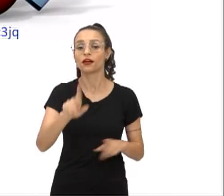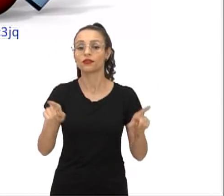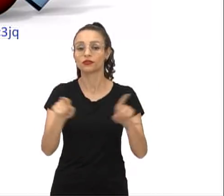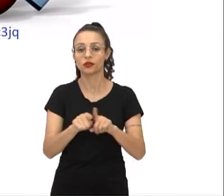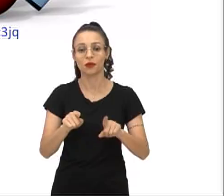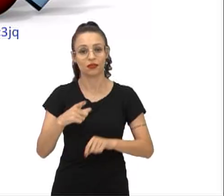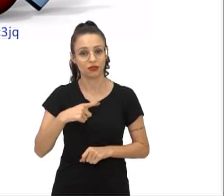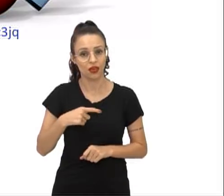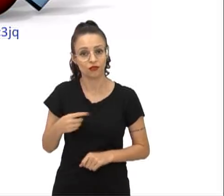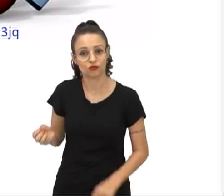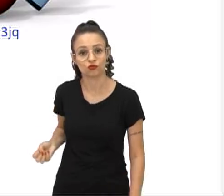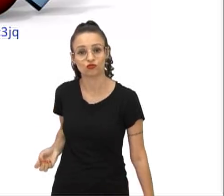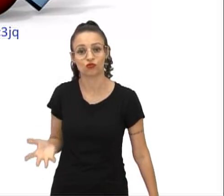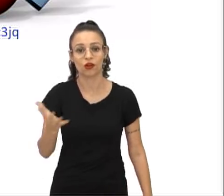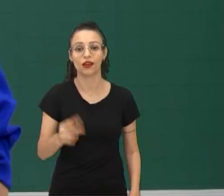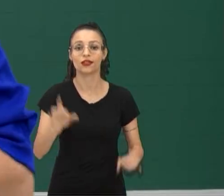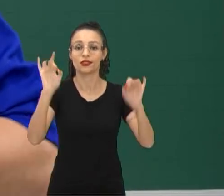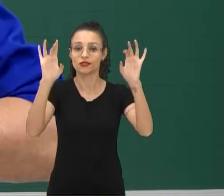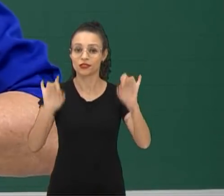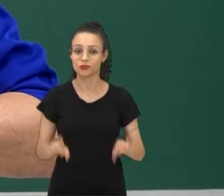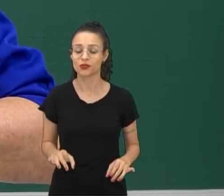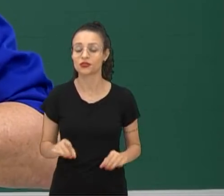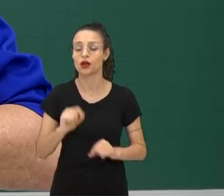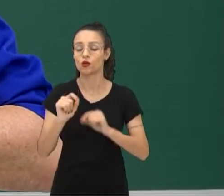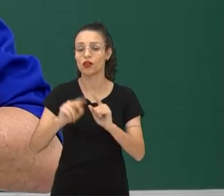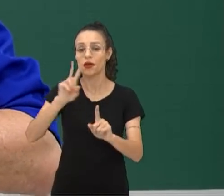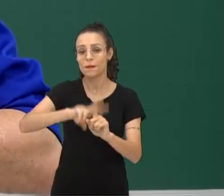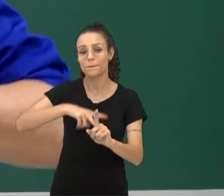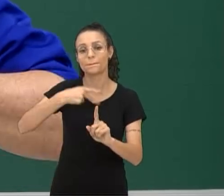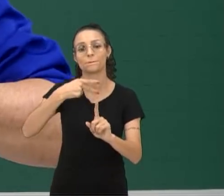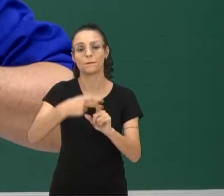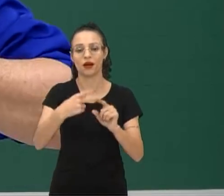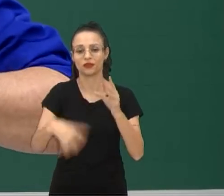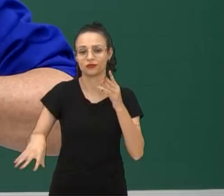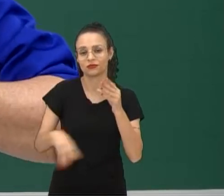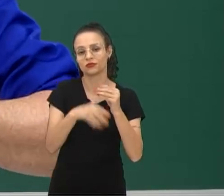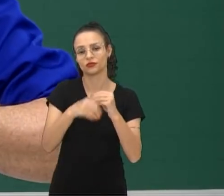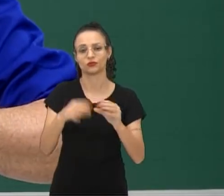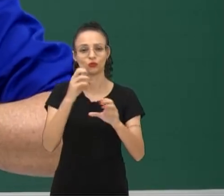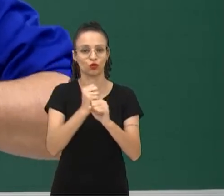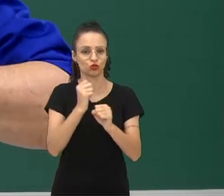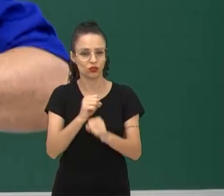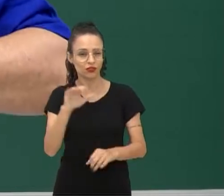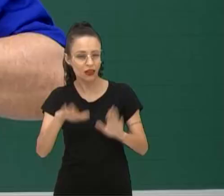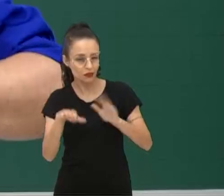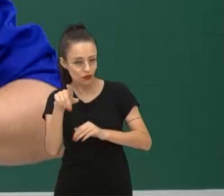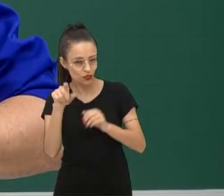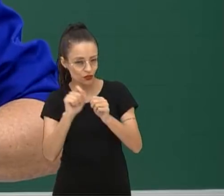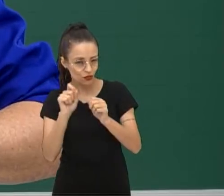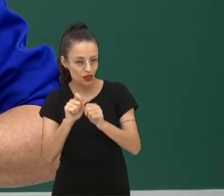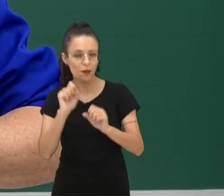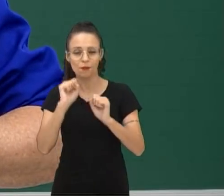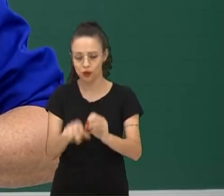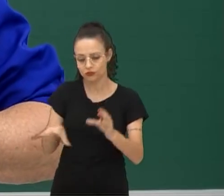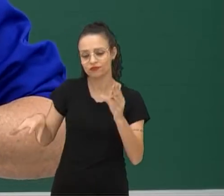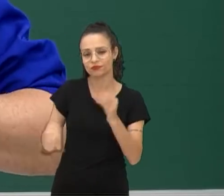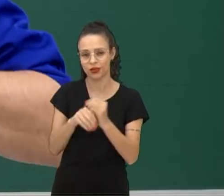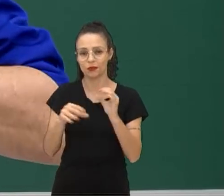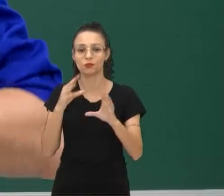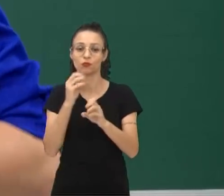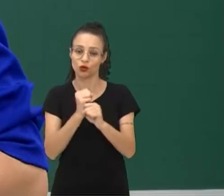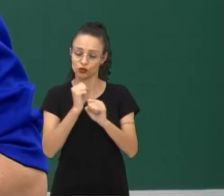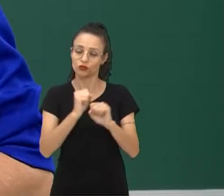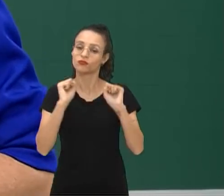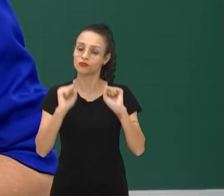jogadas especiais com pontos bônus. Sabe que nem videogame, dependendo do que você faz, você acaba ganhando uma pontuação de bônus,